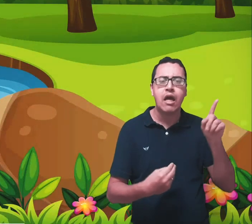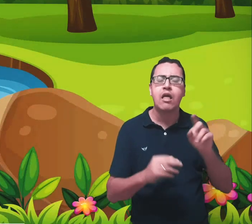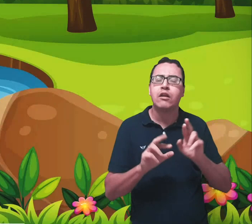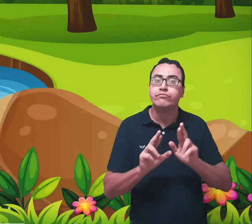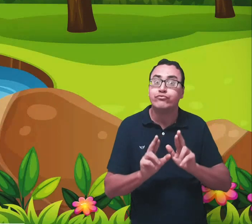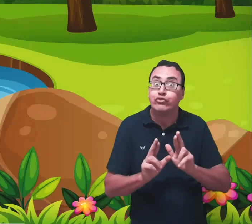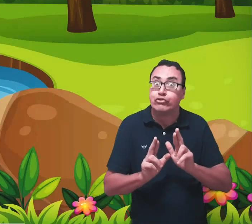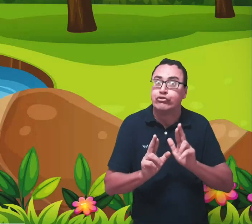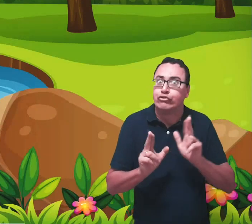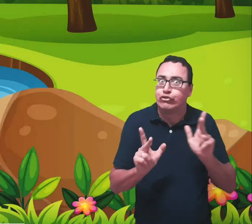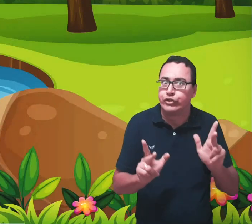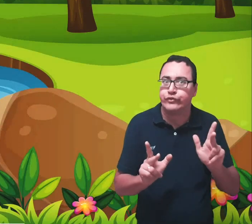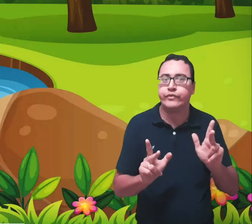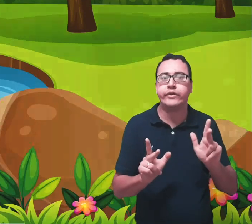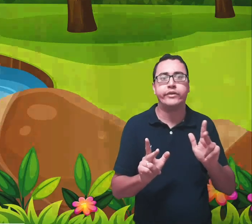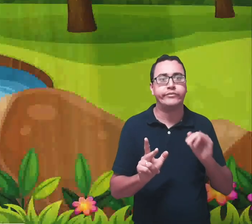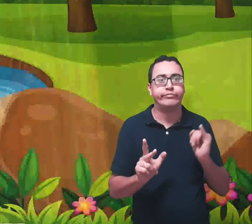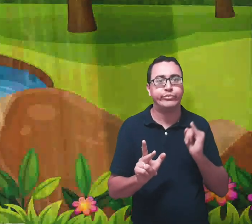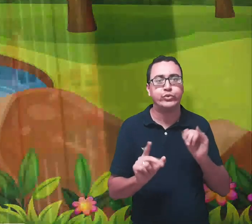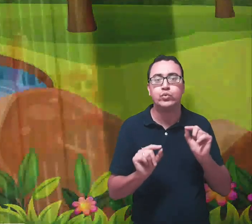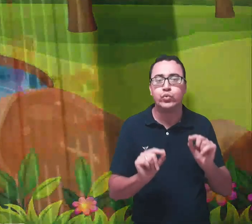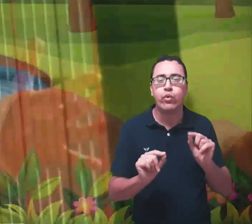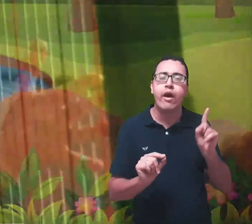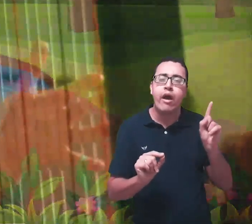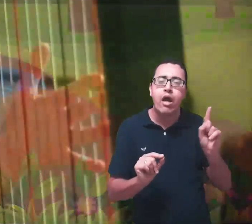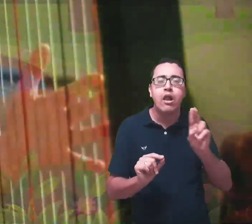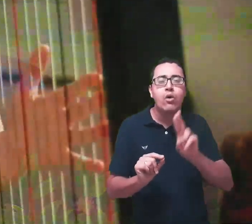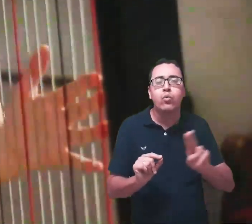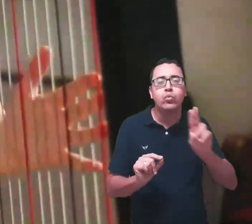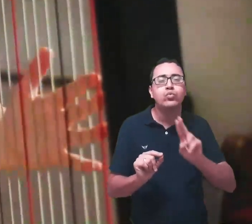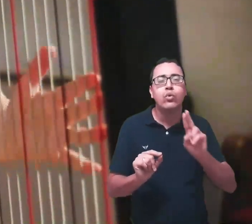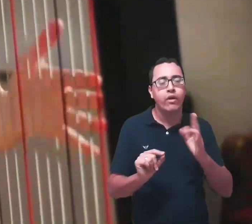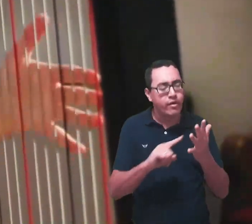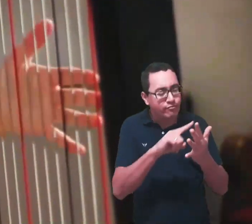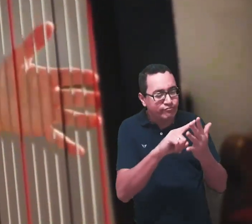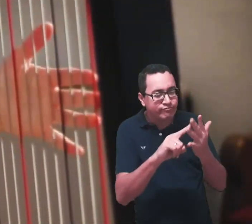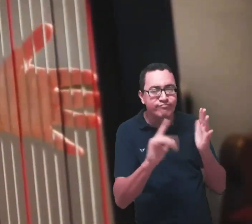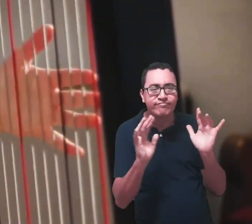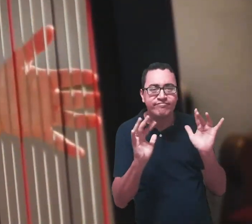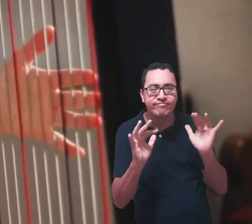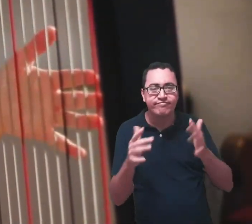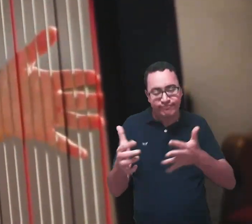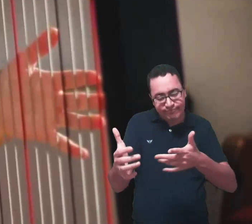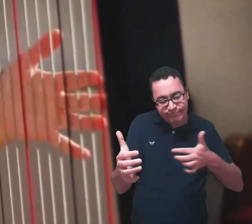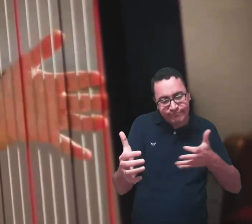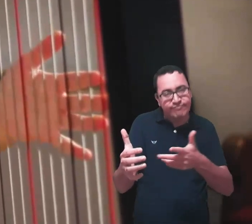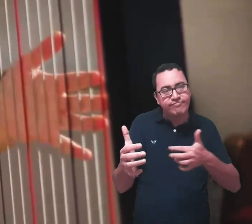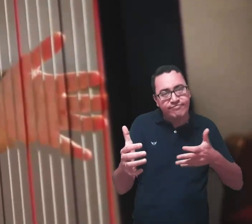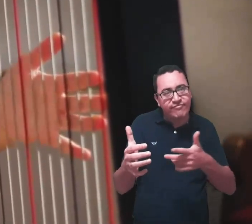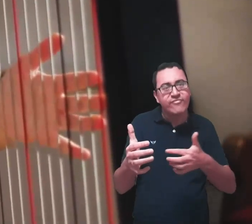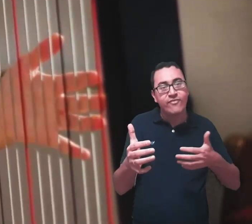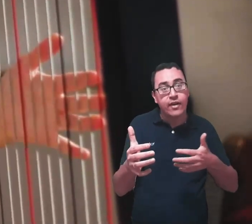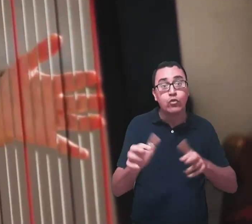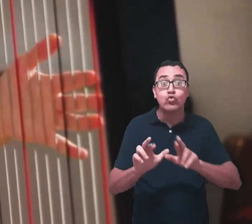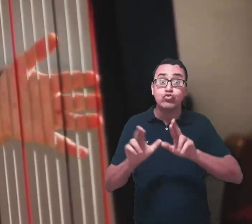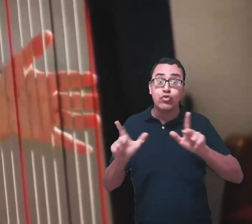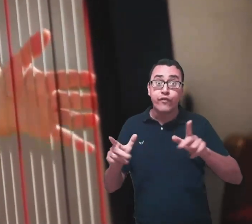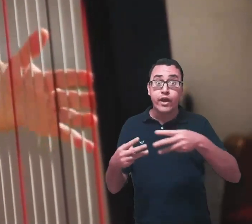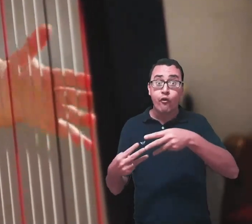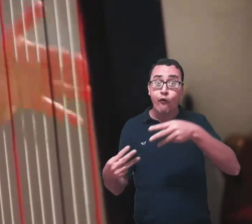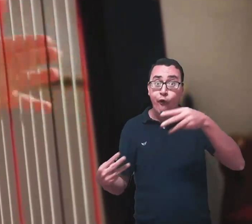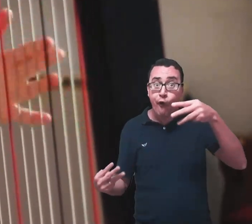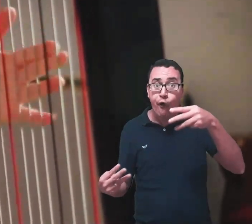tem uma diferença muito importante. Ela é tocada apenas com os dedos, enquanto na família das cordas é